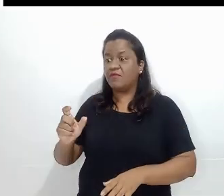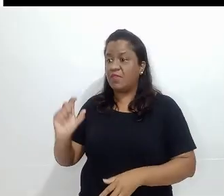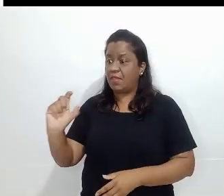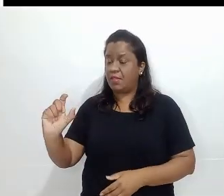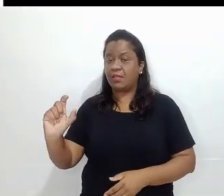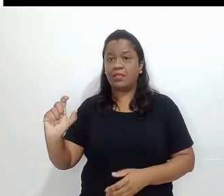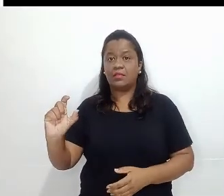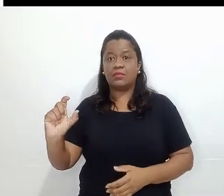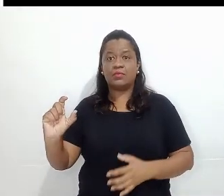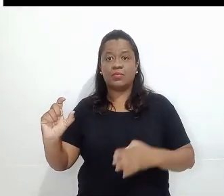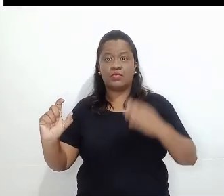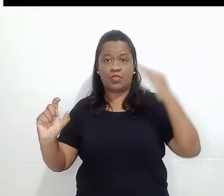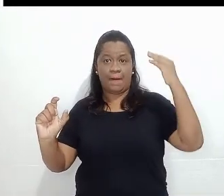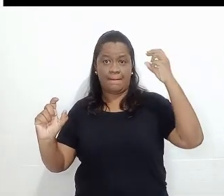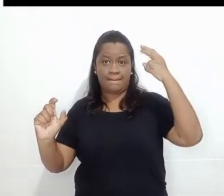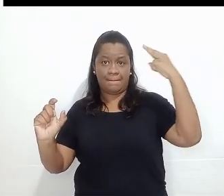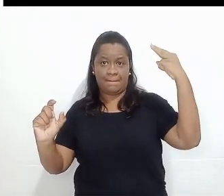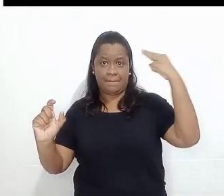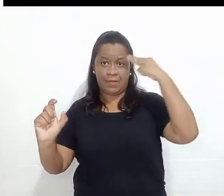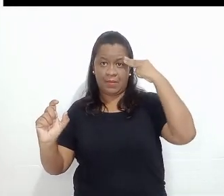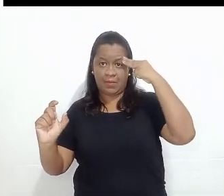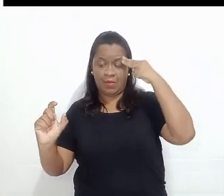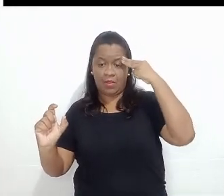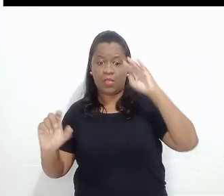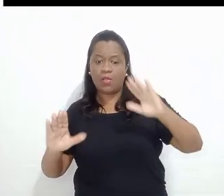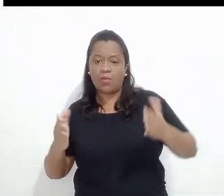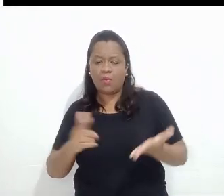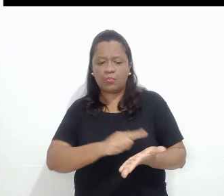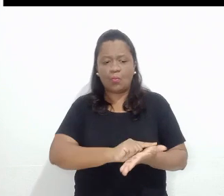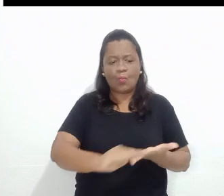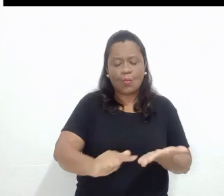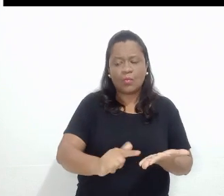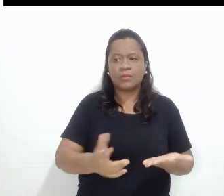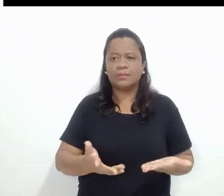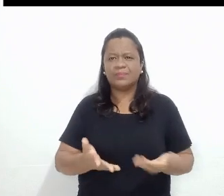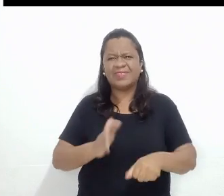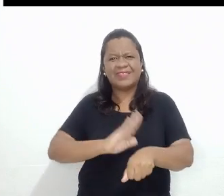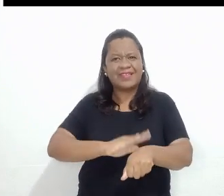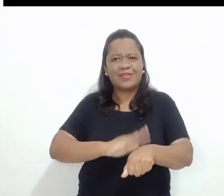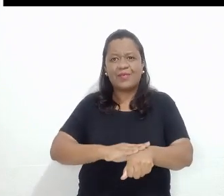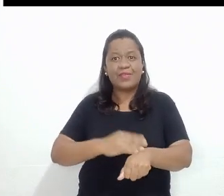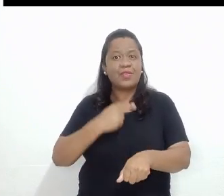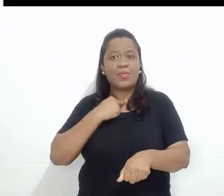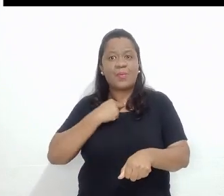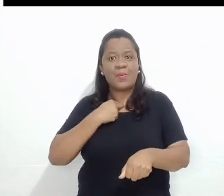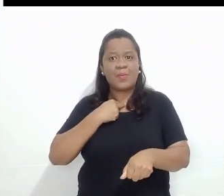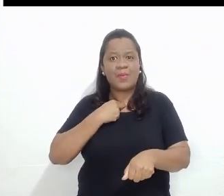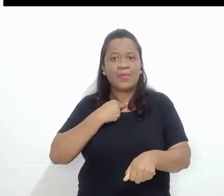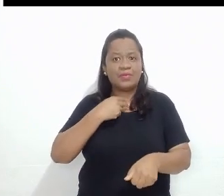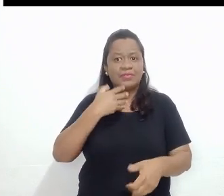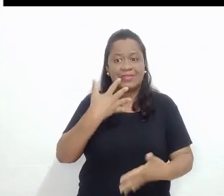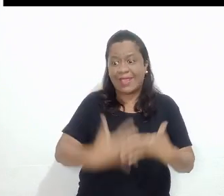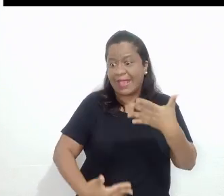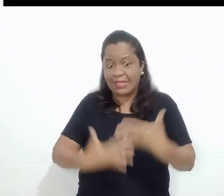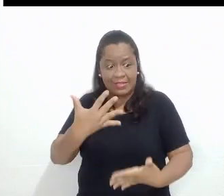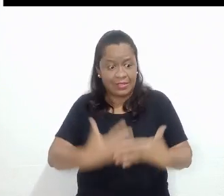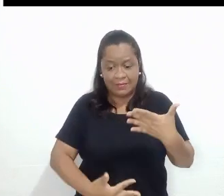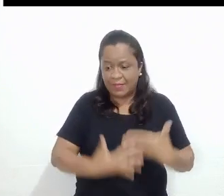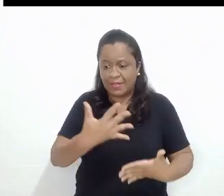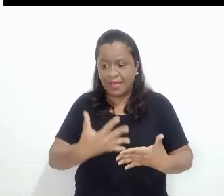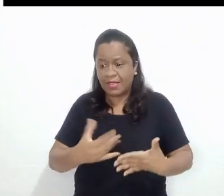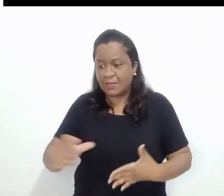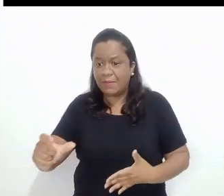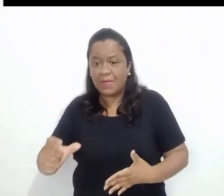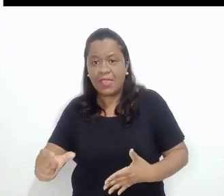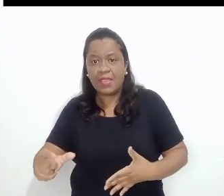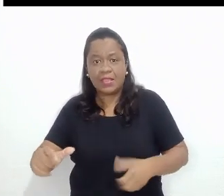memória também. Tá? Qual o cartão que está vazio, qual o cartão... Porque na hora, ele não pode se atrapalhar. Se ele pega um cartão que já está cheio, vai